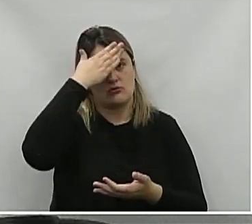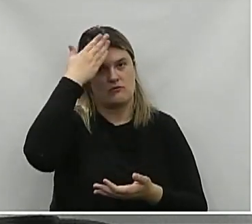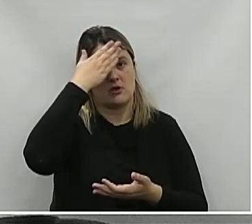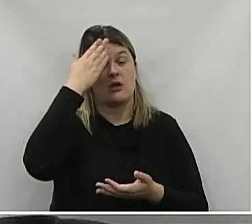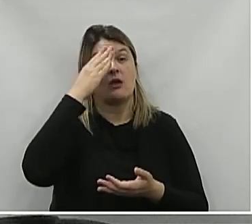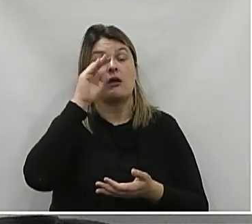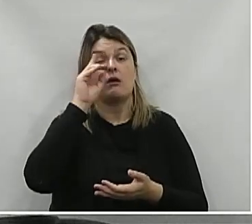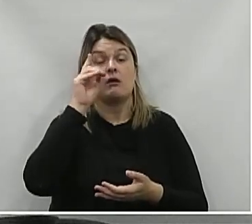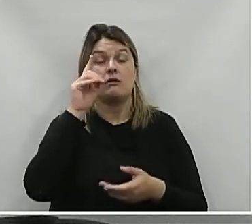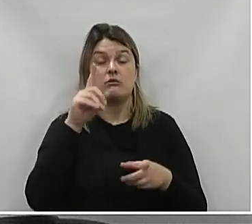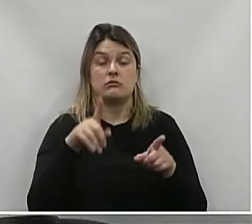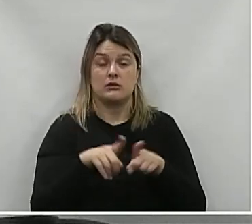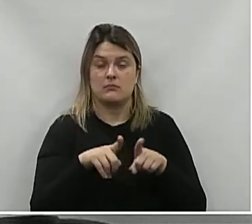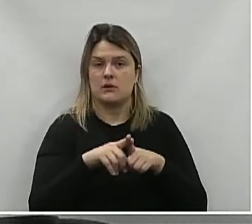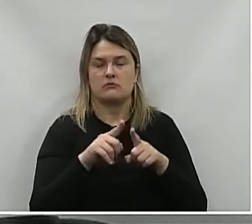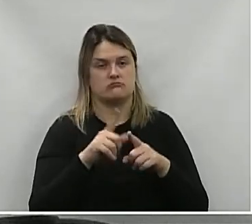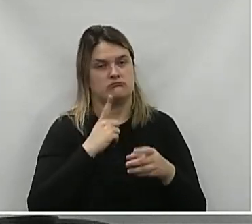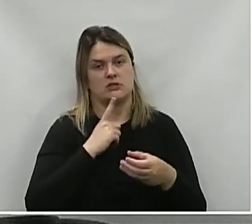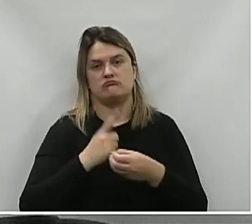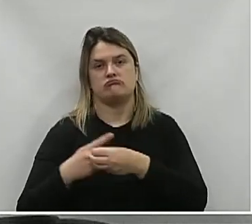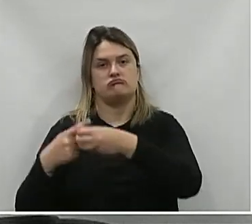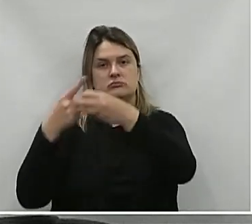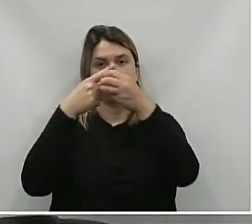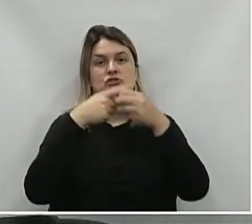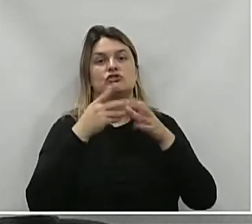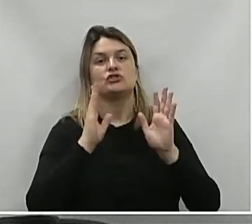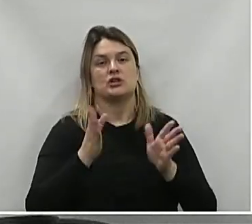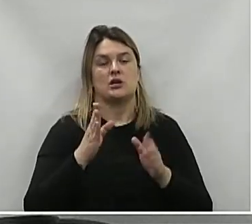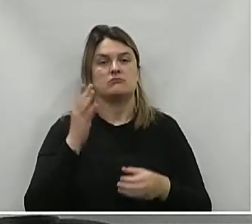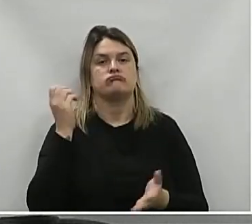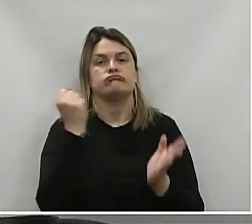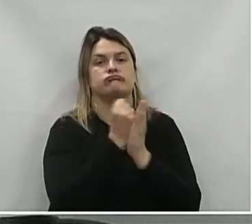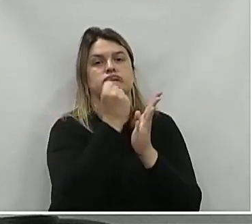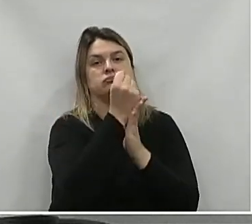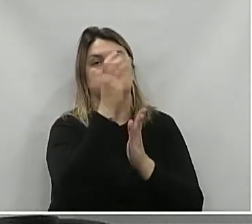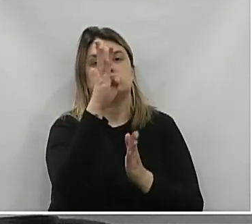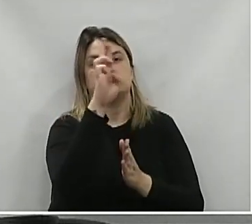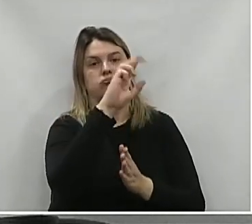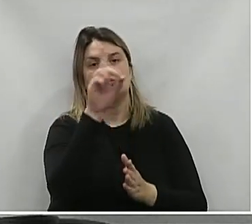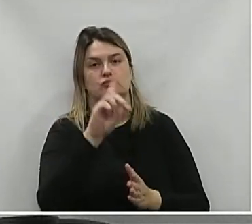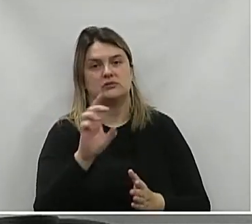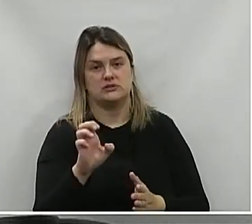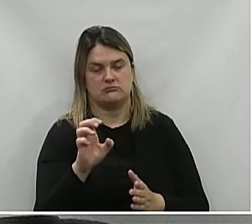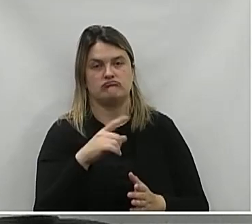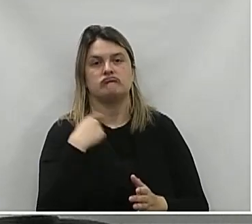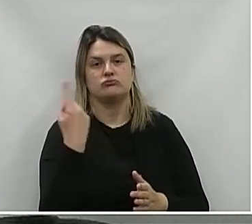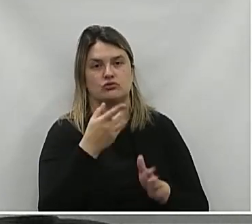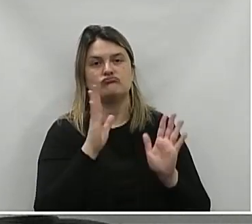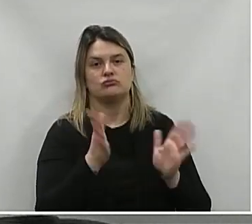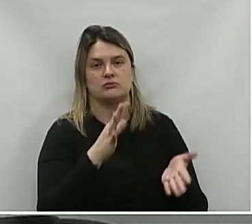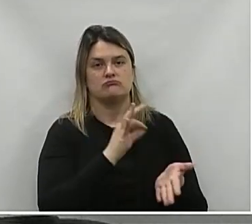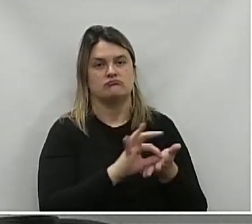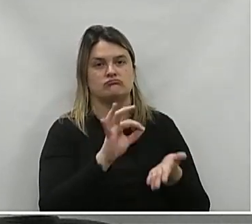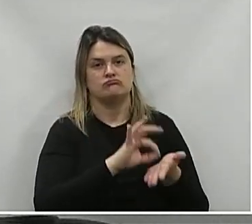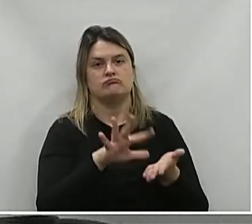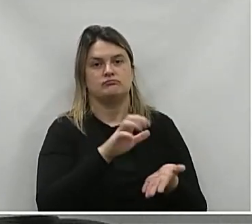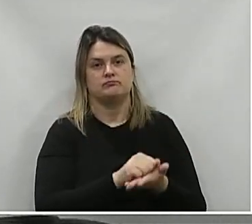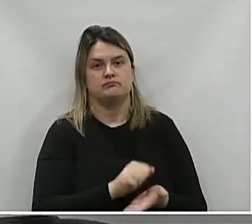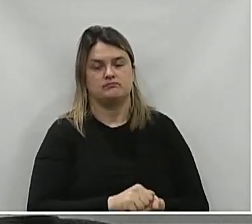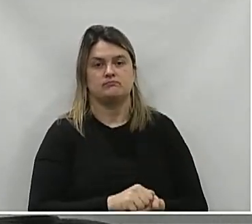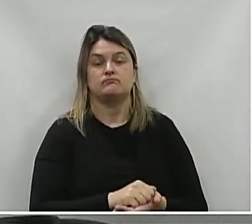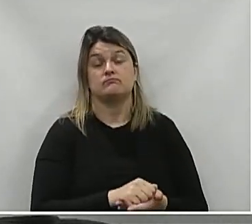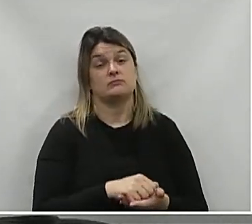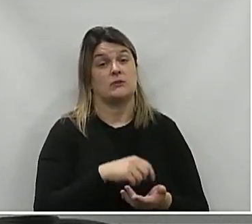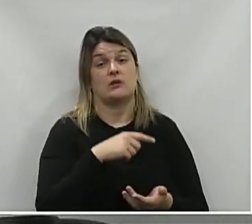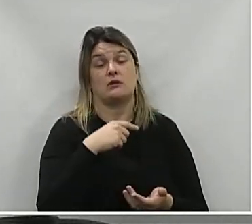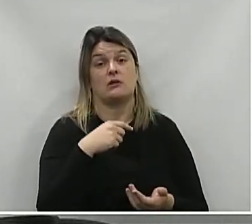dos municípios paranaenses, todos têm o selo bronze hoje, os 399 já estão cadastrados. Nem todos têm